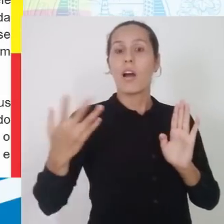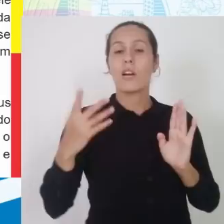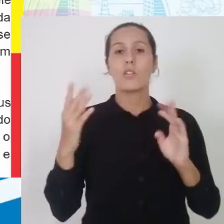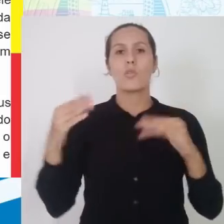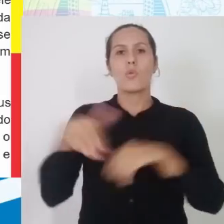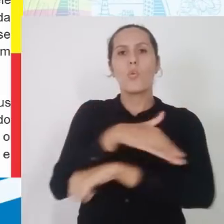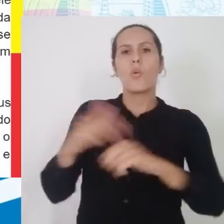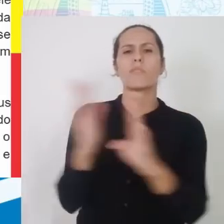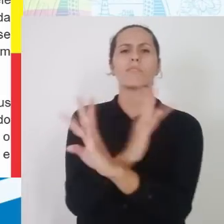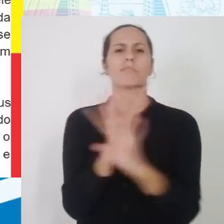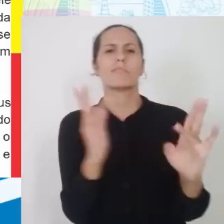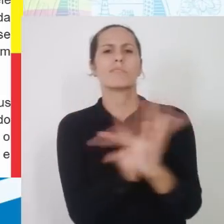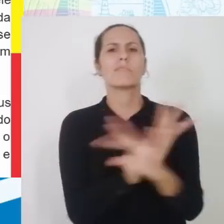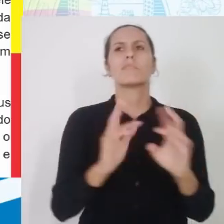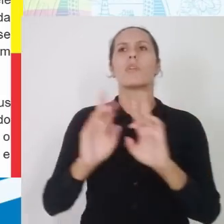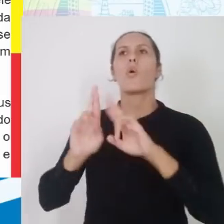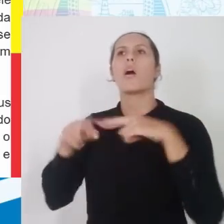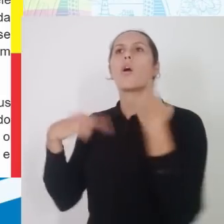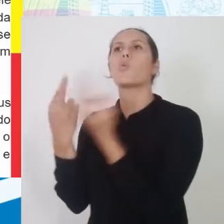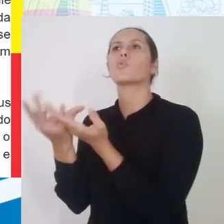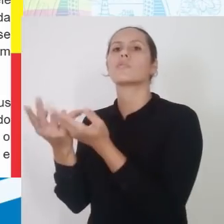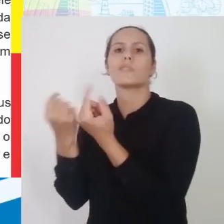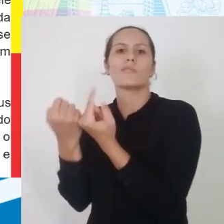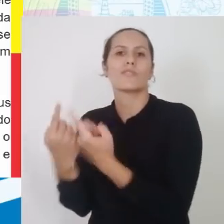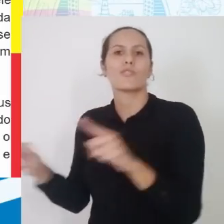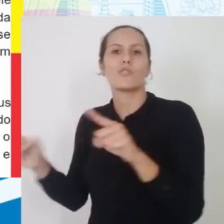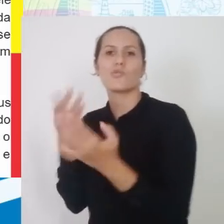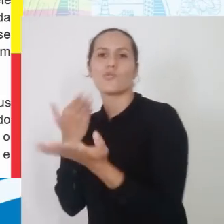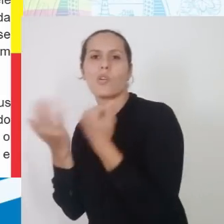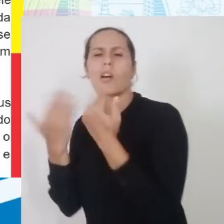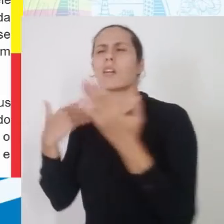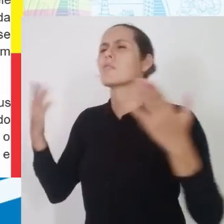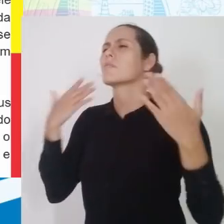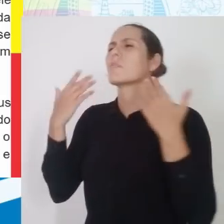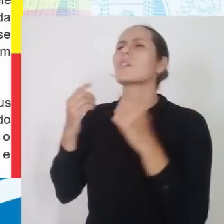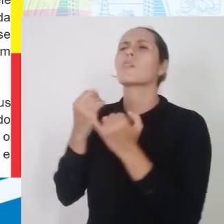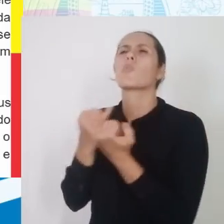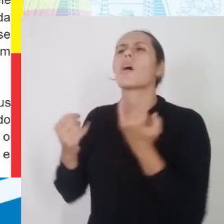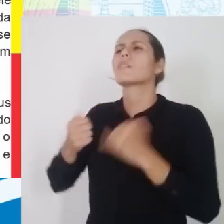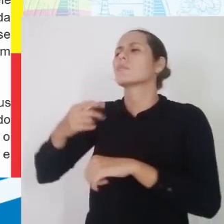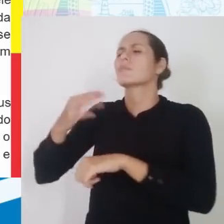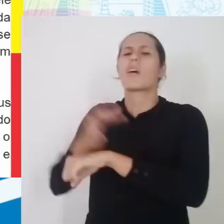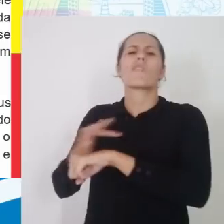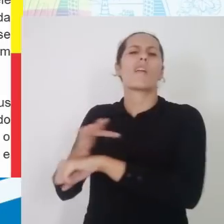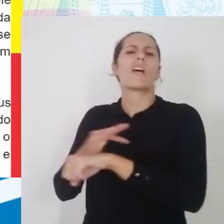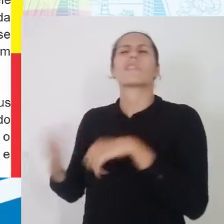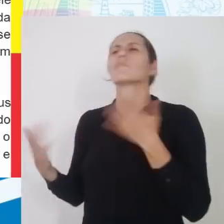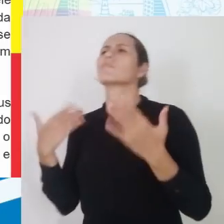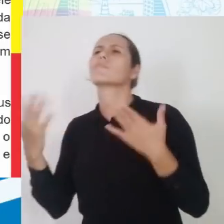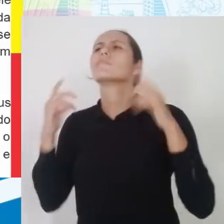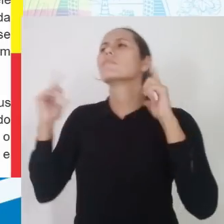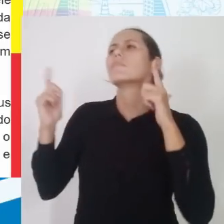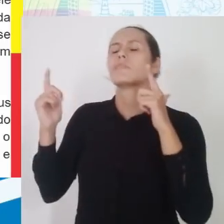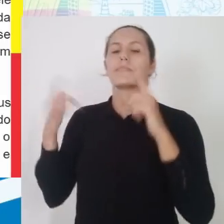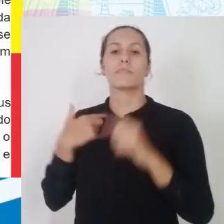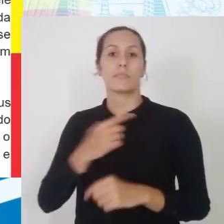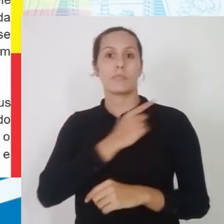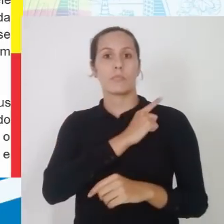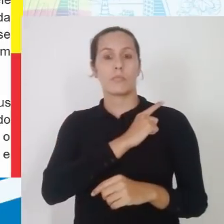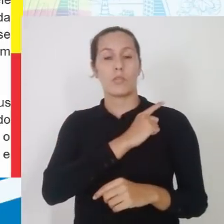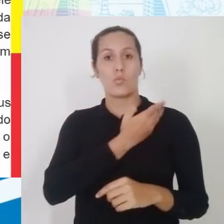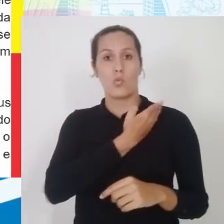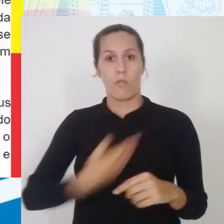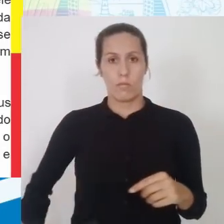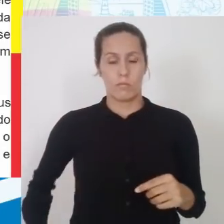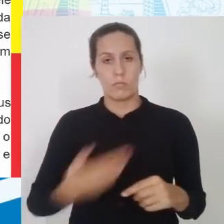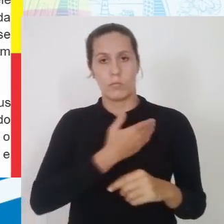e academias, houve quem não concordasse. Então, se você tem a possibilidade de ficar em casa, faça.